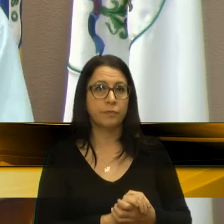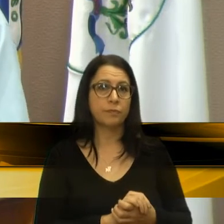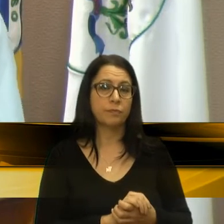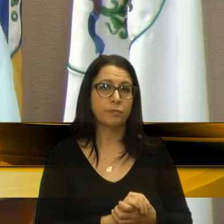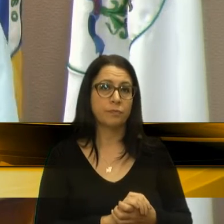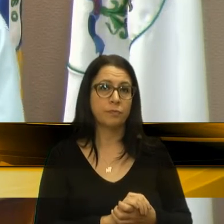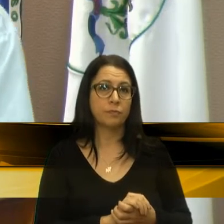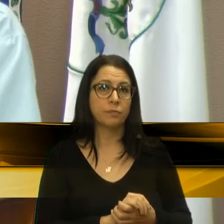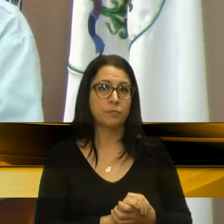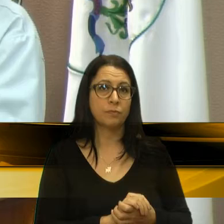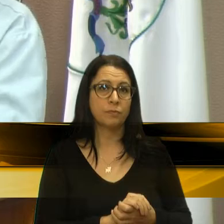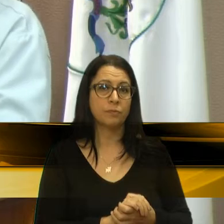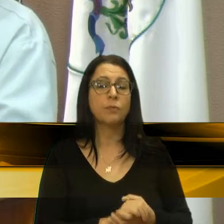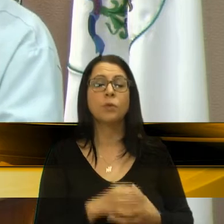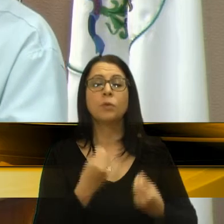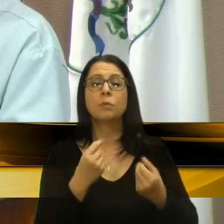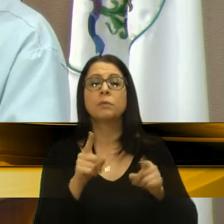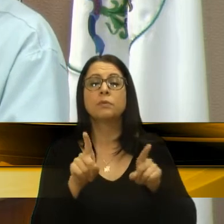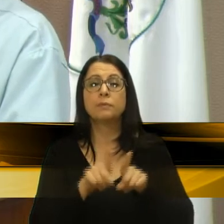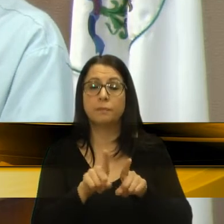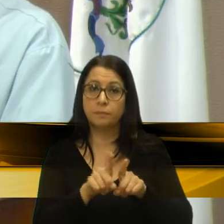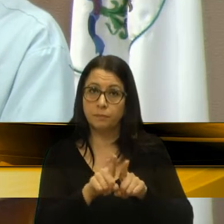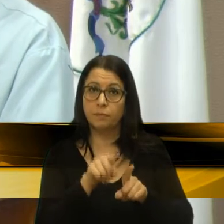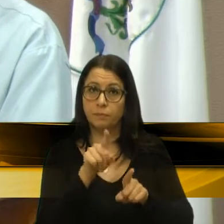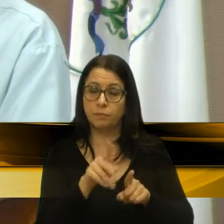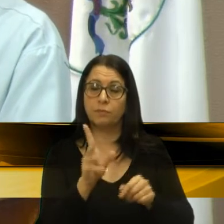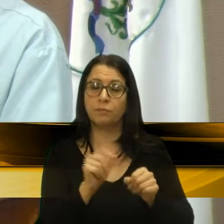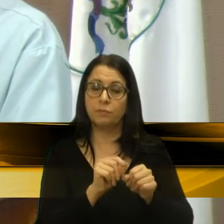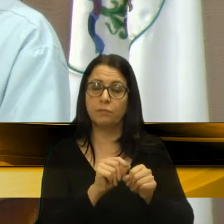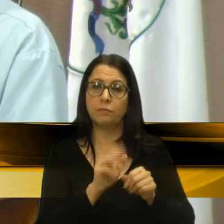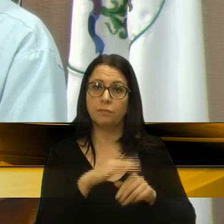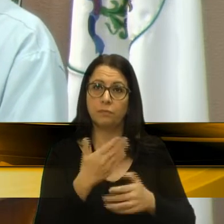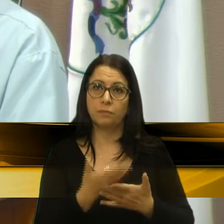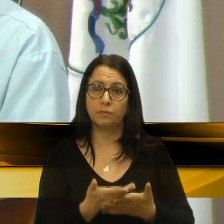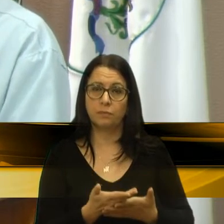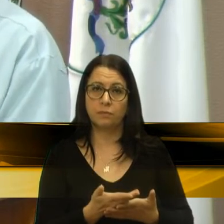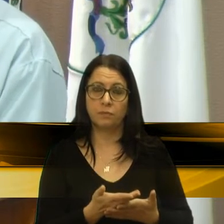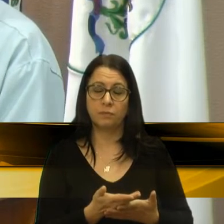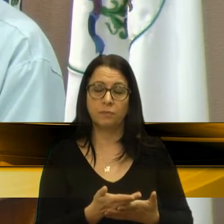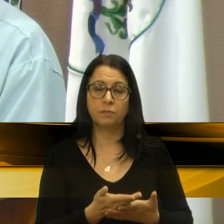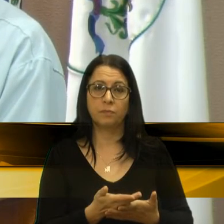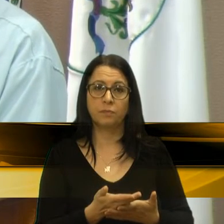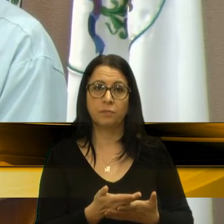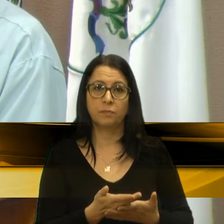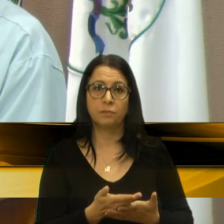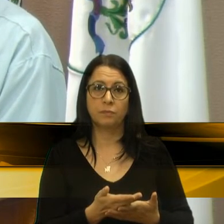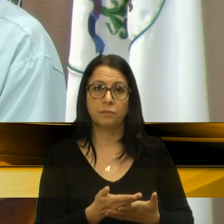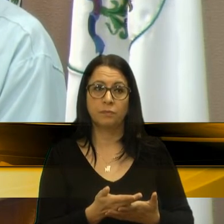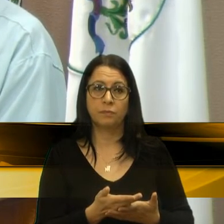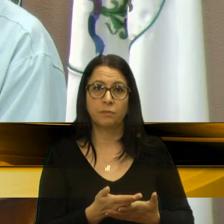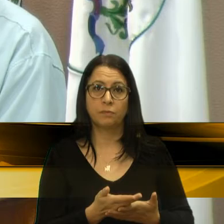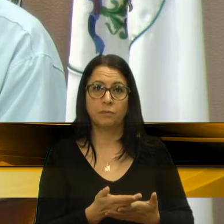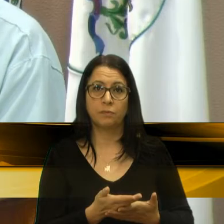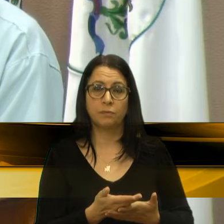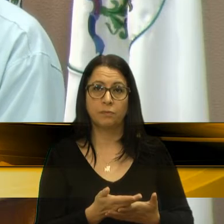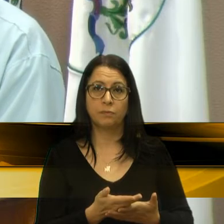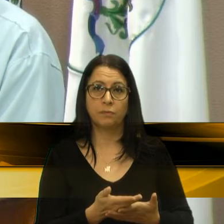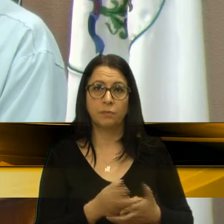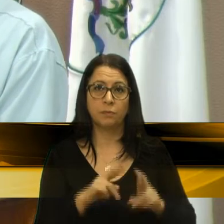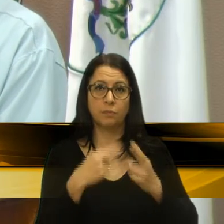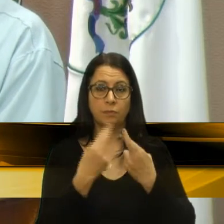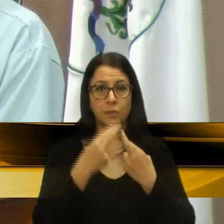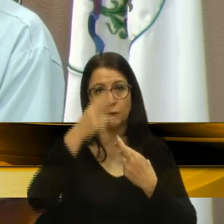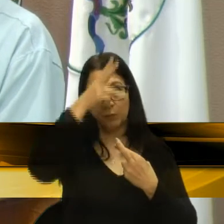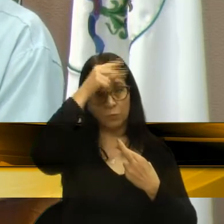como também aí já fez mais de nós tivemos mais é também uma audiência pública